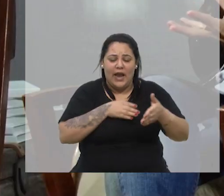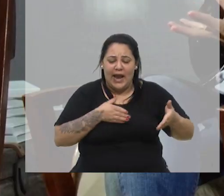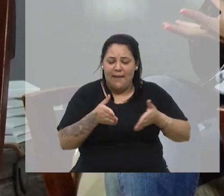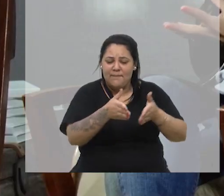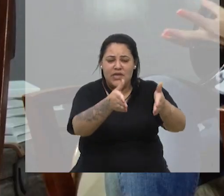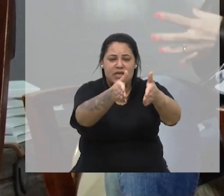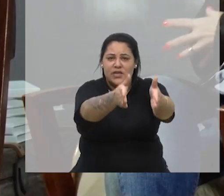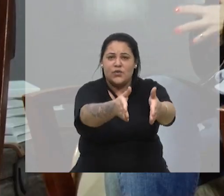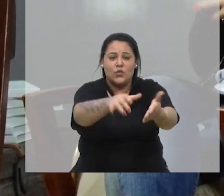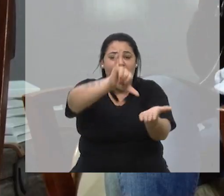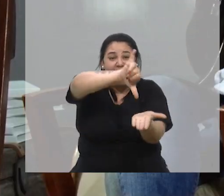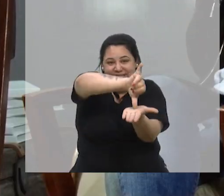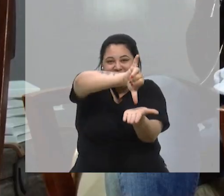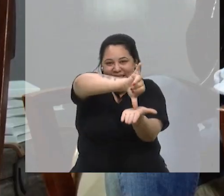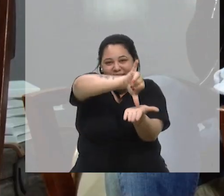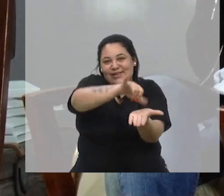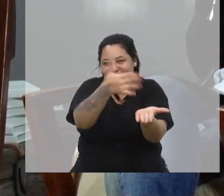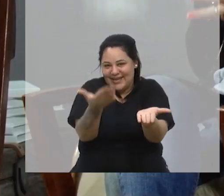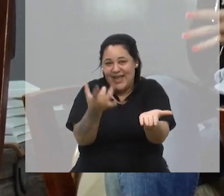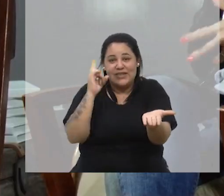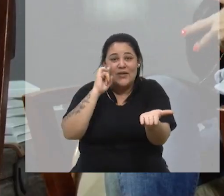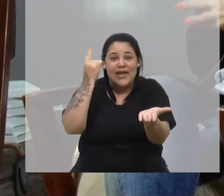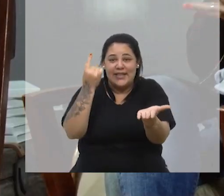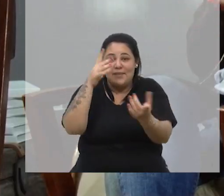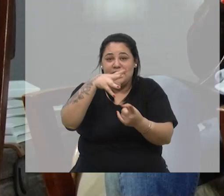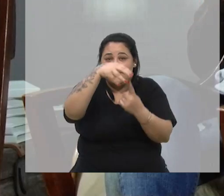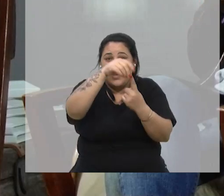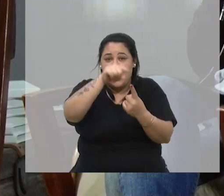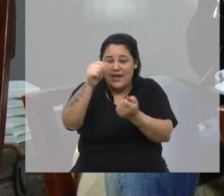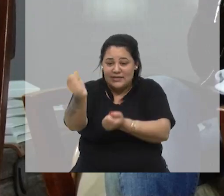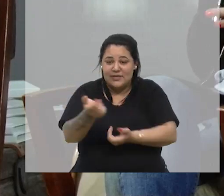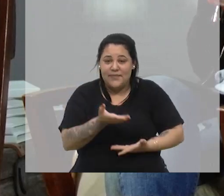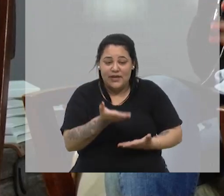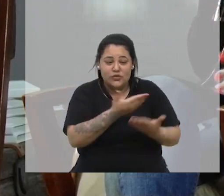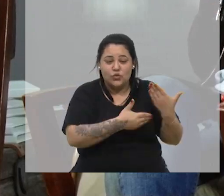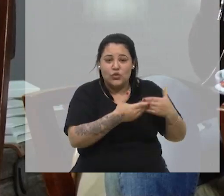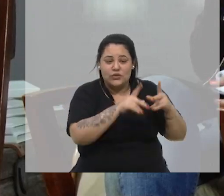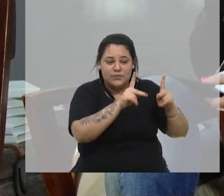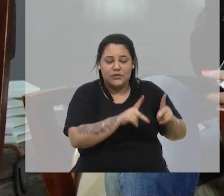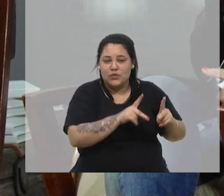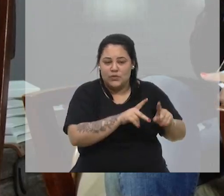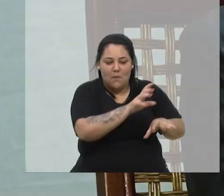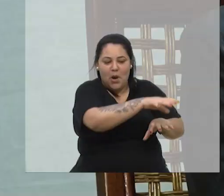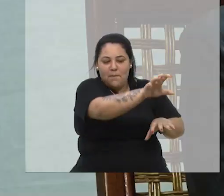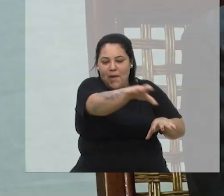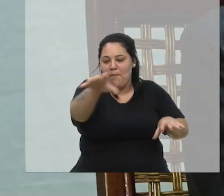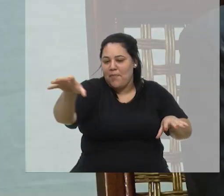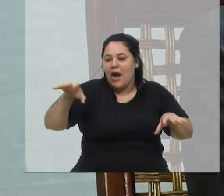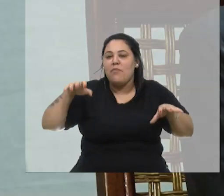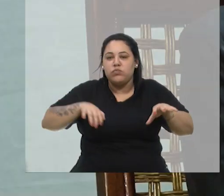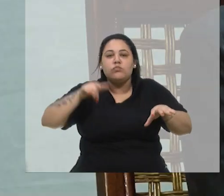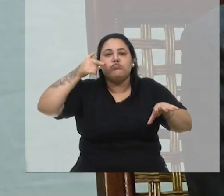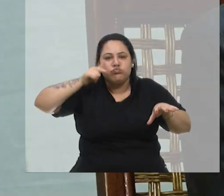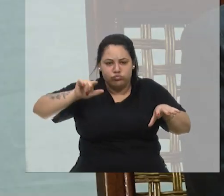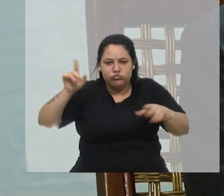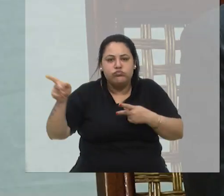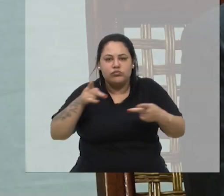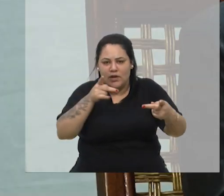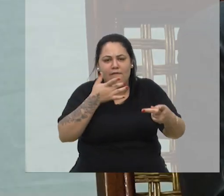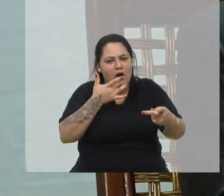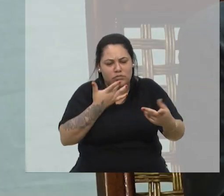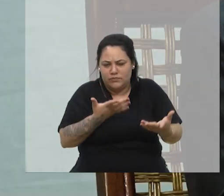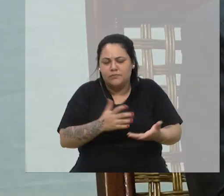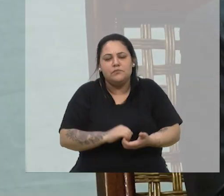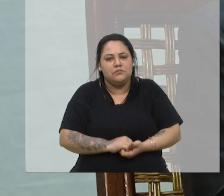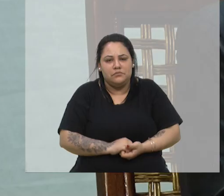com facilidade, lugar também de passagem, né, muita gente passa aqui pelo centro, então a ideia também é que a gente possa